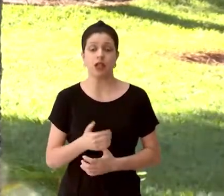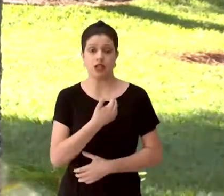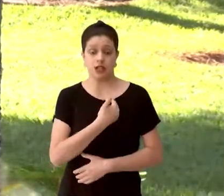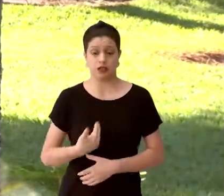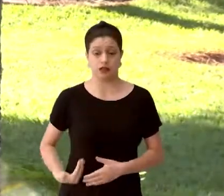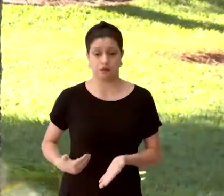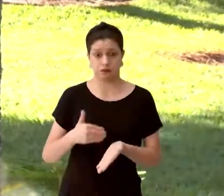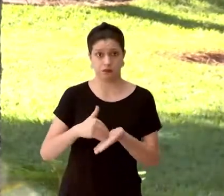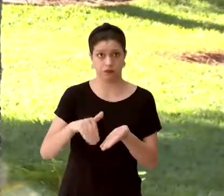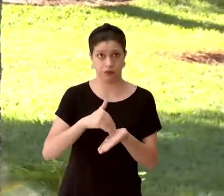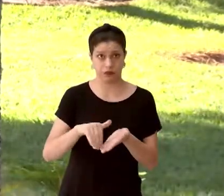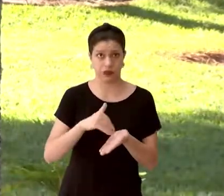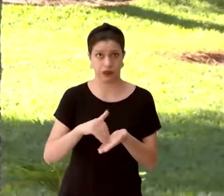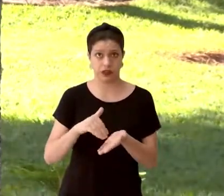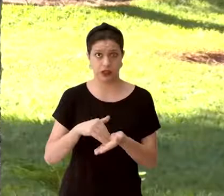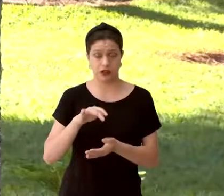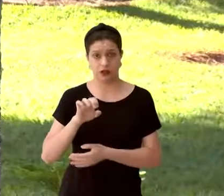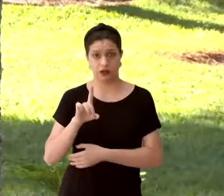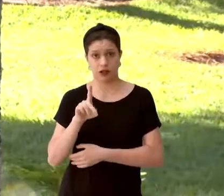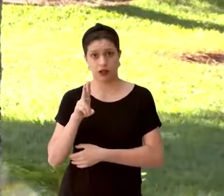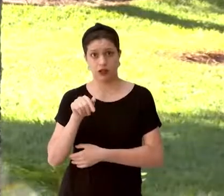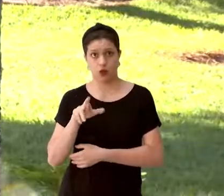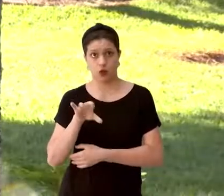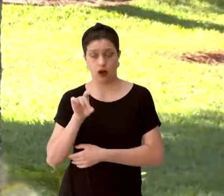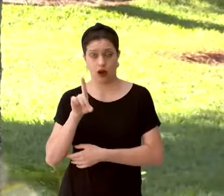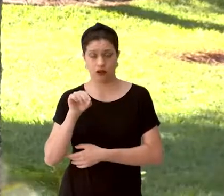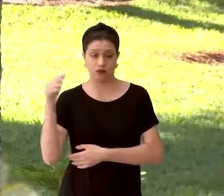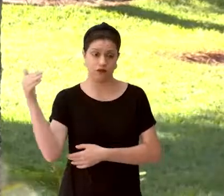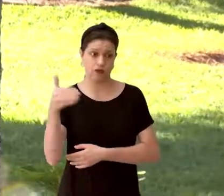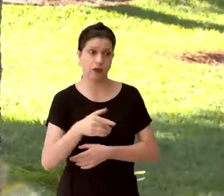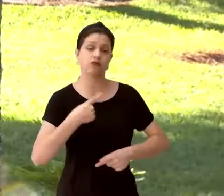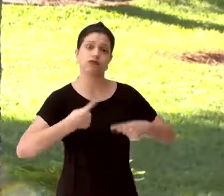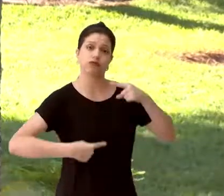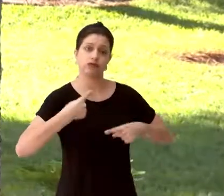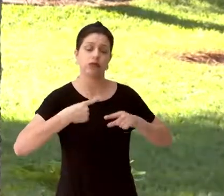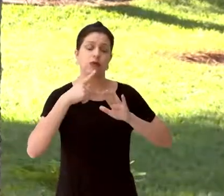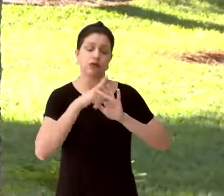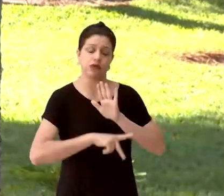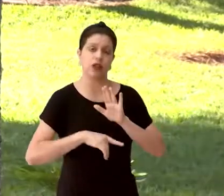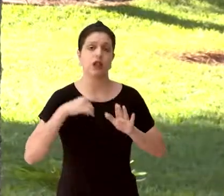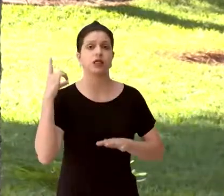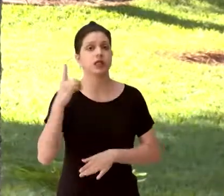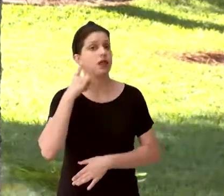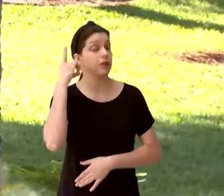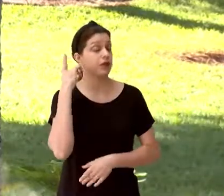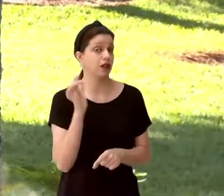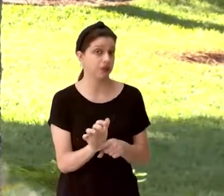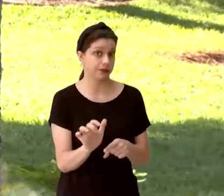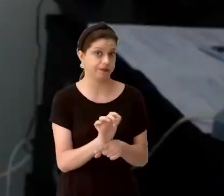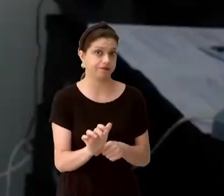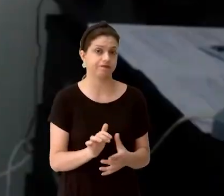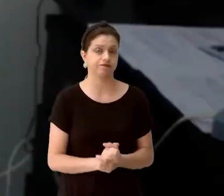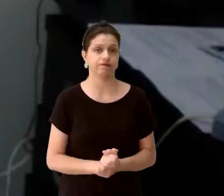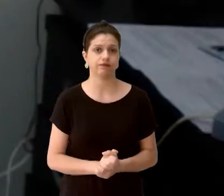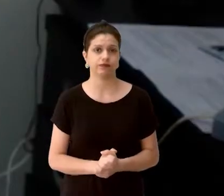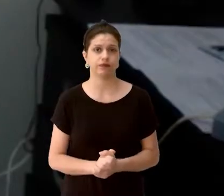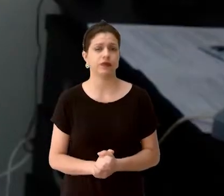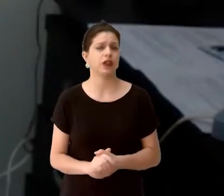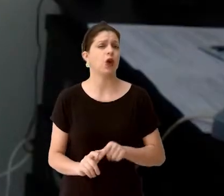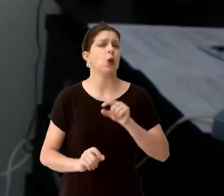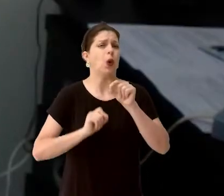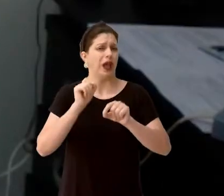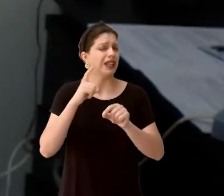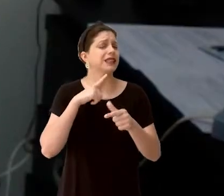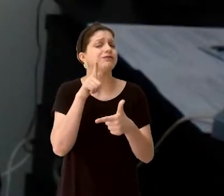secretário de governo, Eduardo Riedel, veio à Assembleia Legislativa para discutir o projeto com os deputados estaduais. O